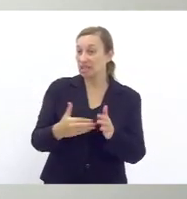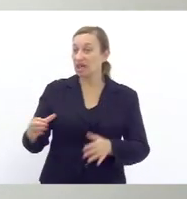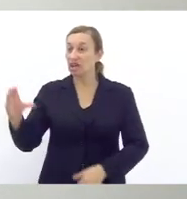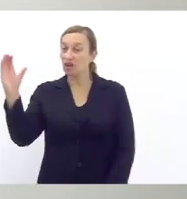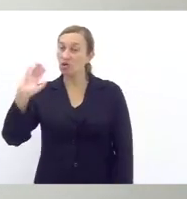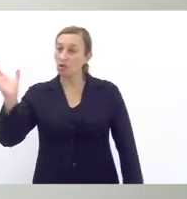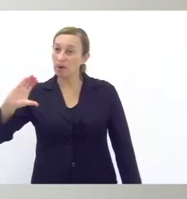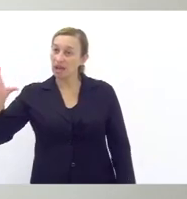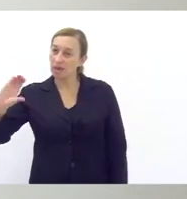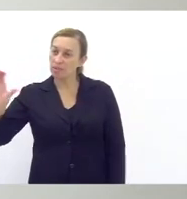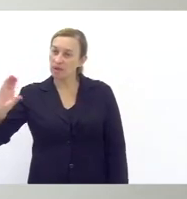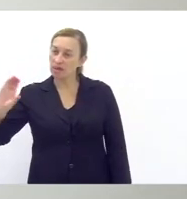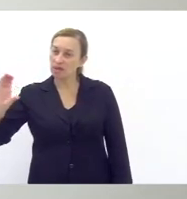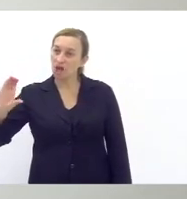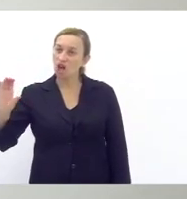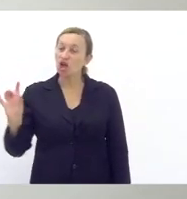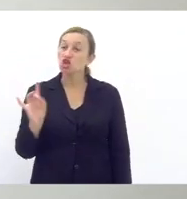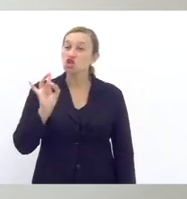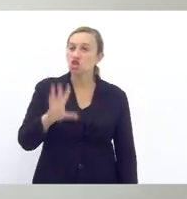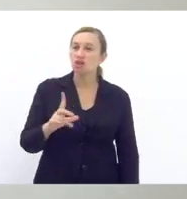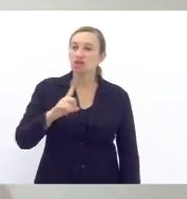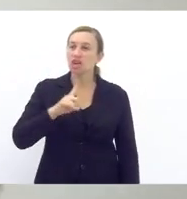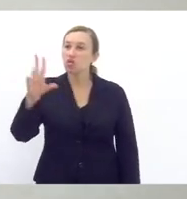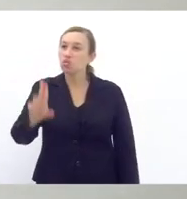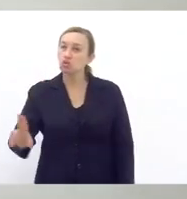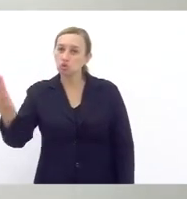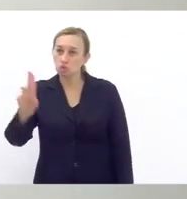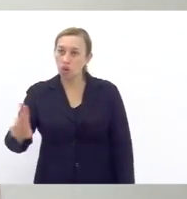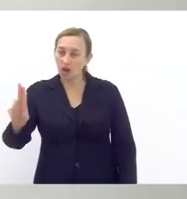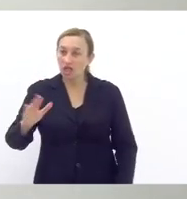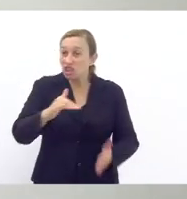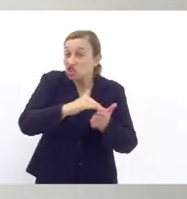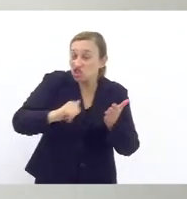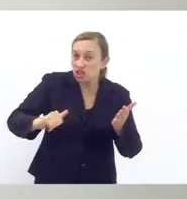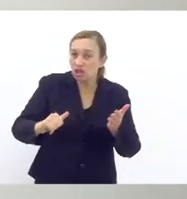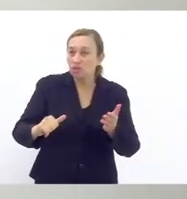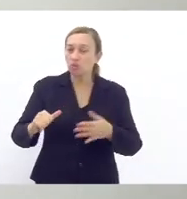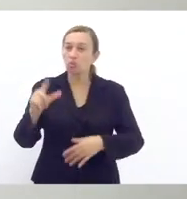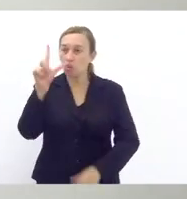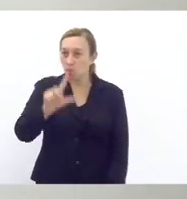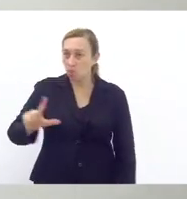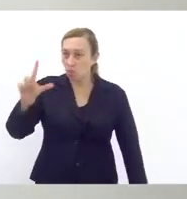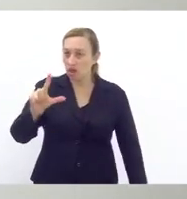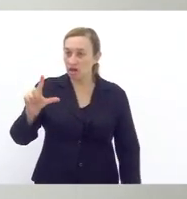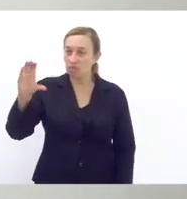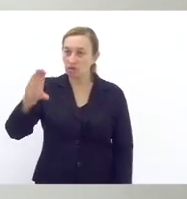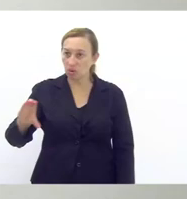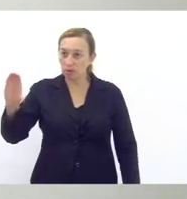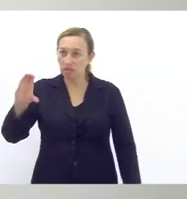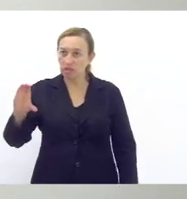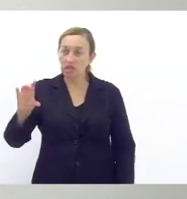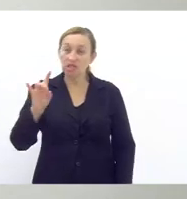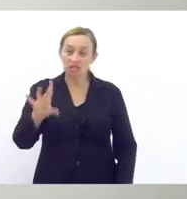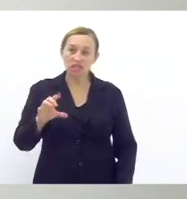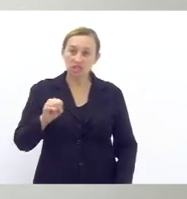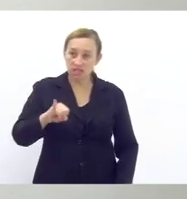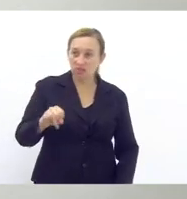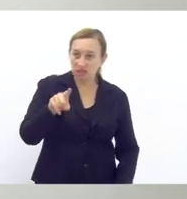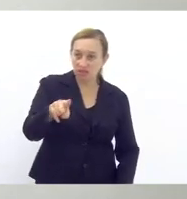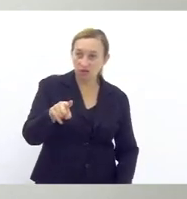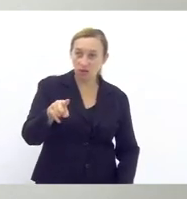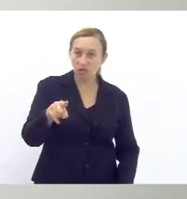lema Copacabana só tem usuário tirando Leme Copacabana se você for para zona norte não tem usuário